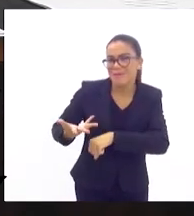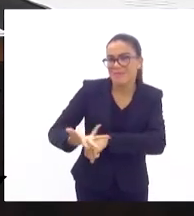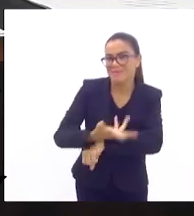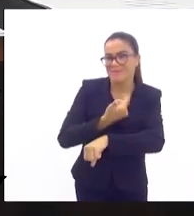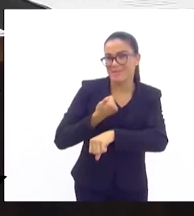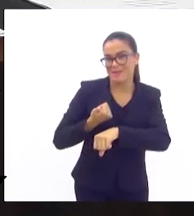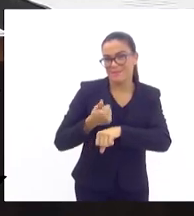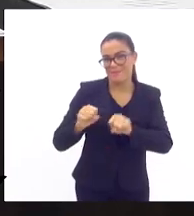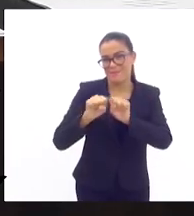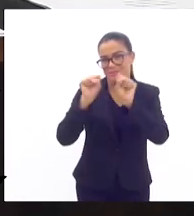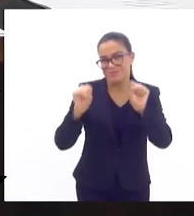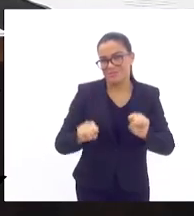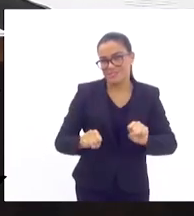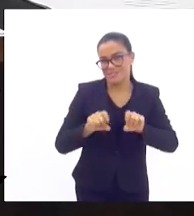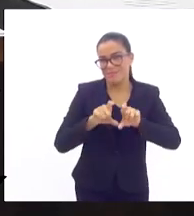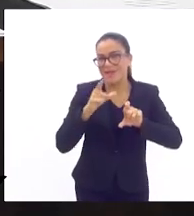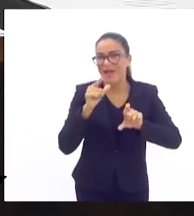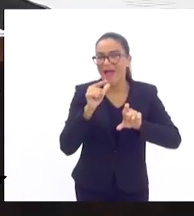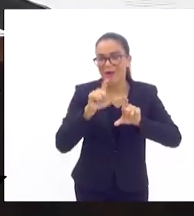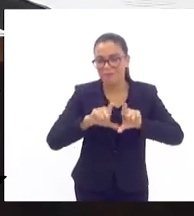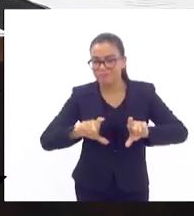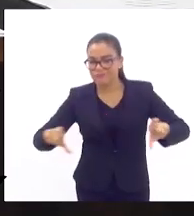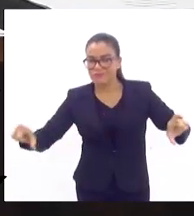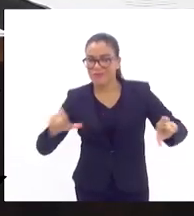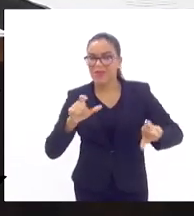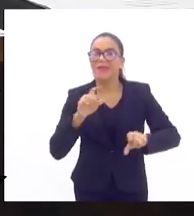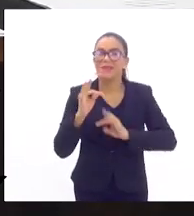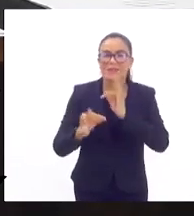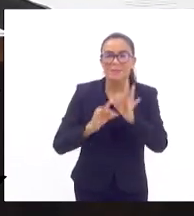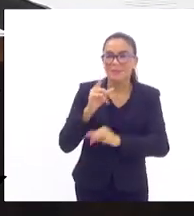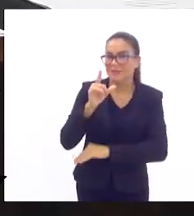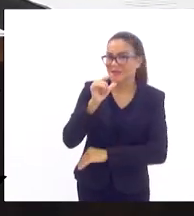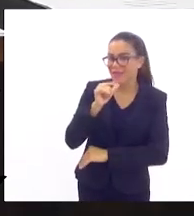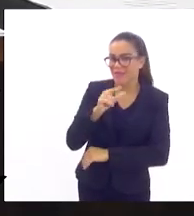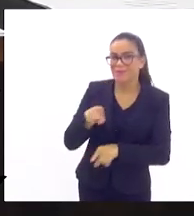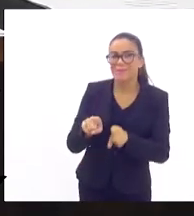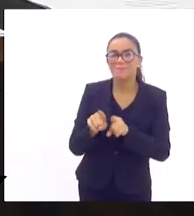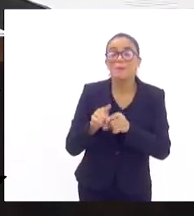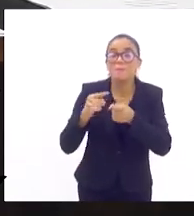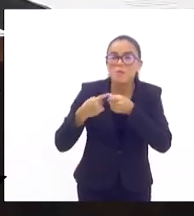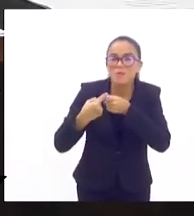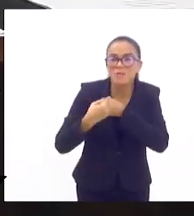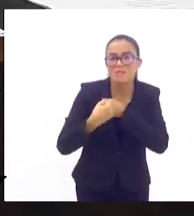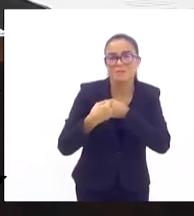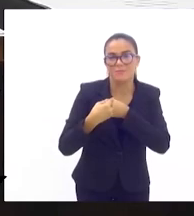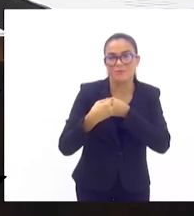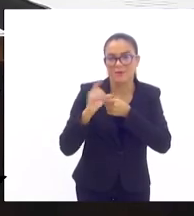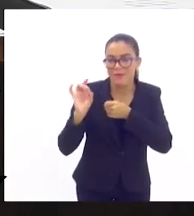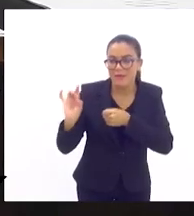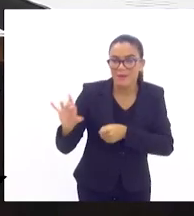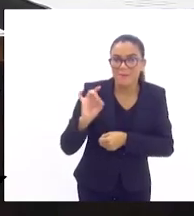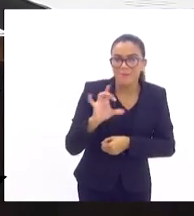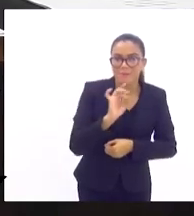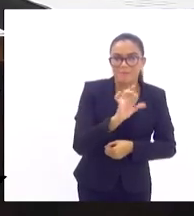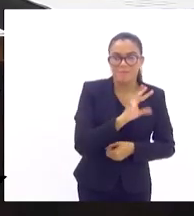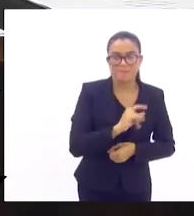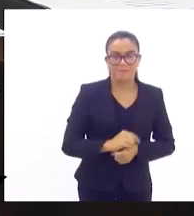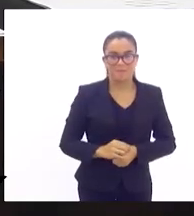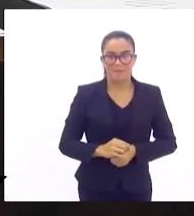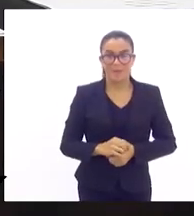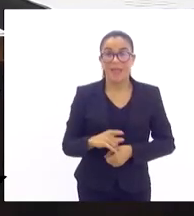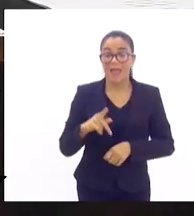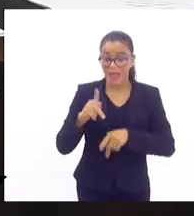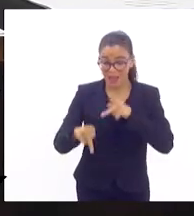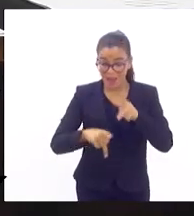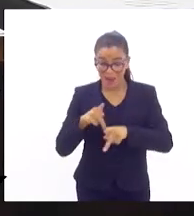sistema. Isso que eu quero saber, detalhadamente, bairro por bairro, município por município. Porque senão isso é engodo. E a população da